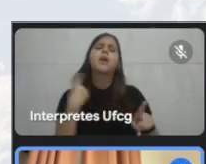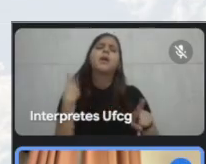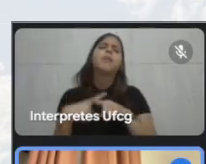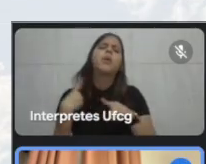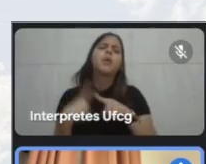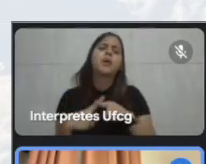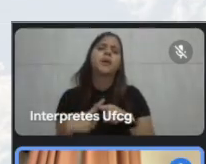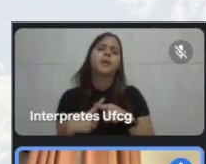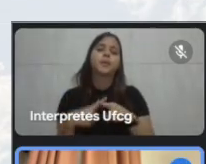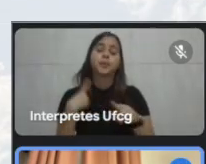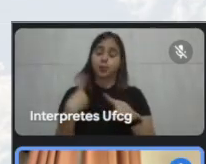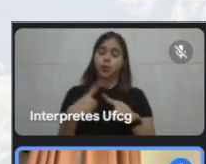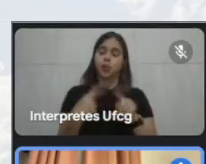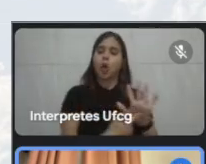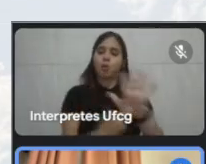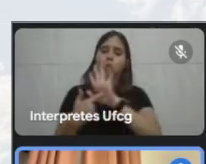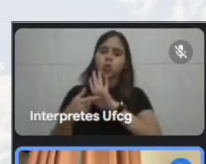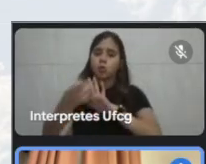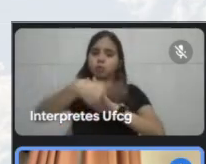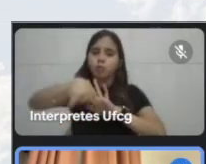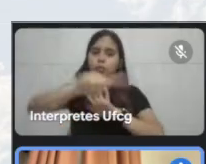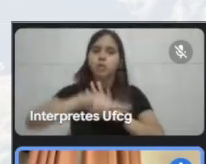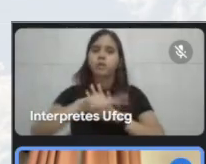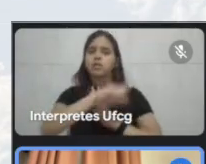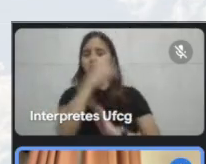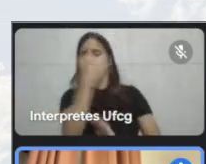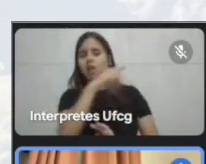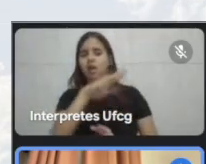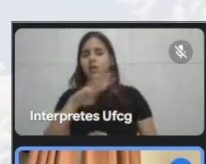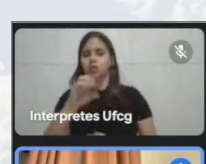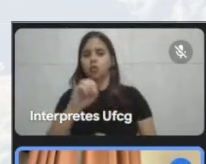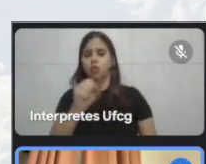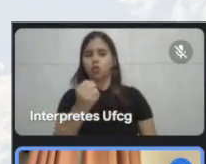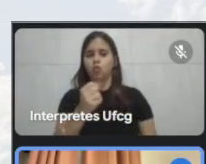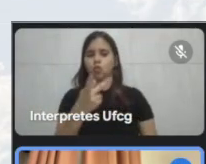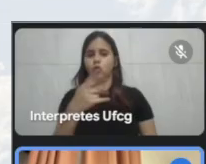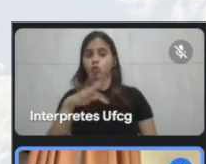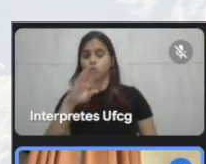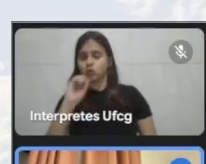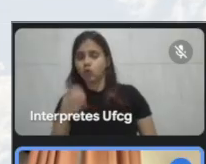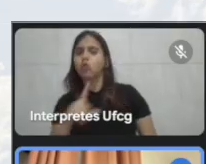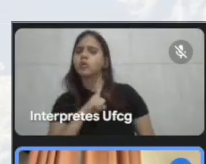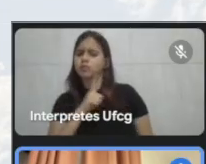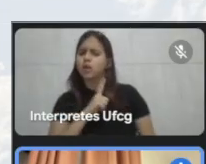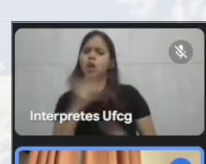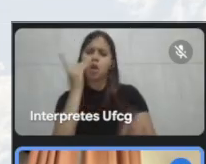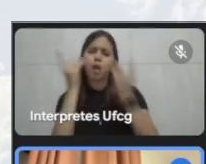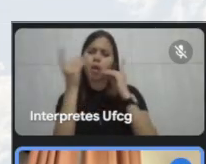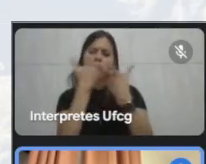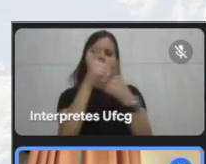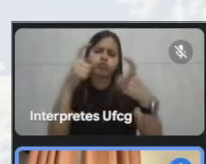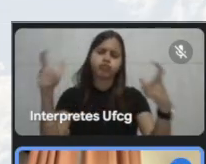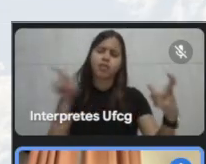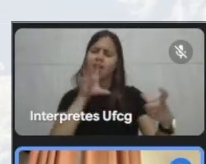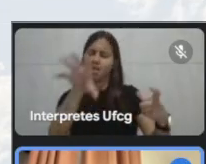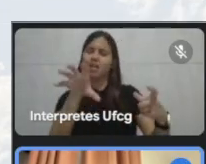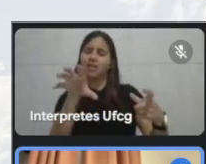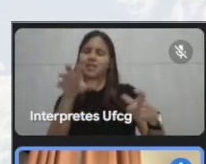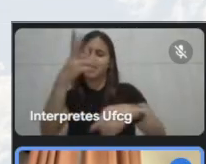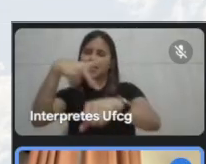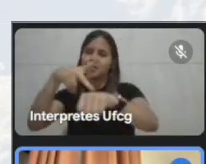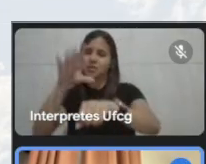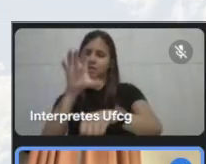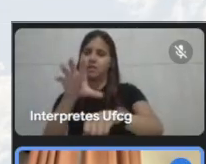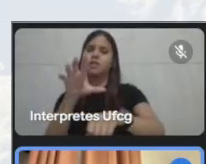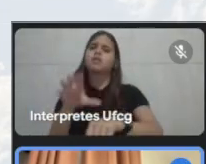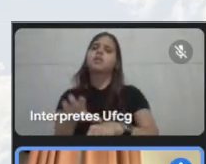porque quando eu vou mostrar para vocês o de Washington, lá ele tem um banco de dados muito amplo. Então, a gente consegue ter, por exemplo,